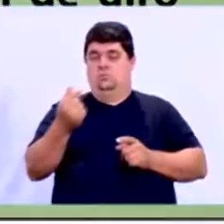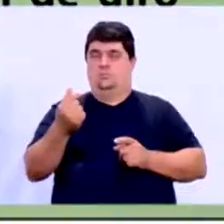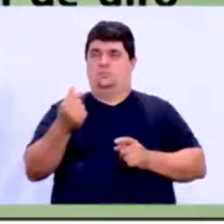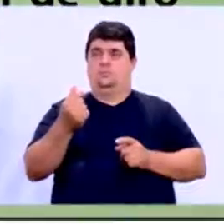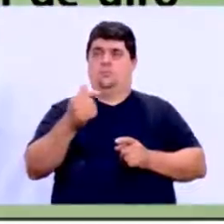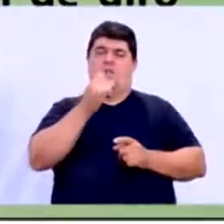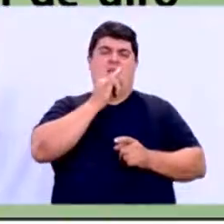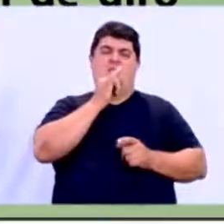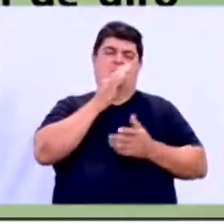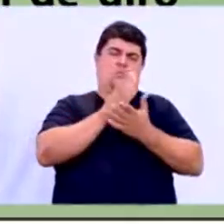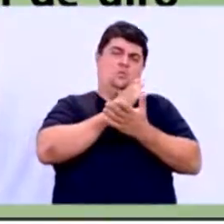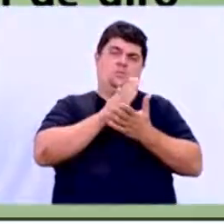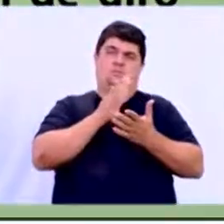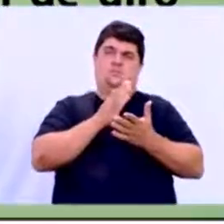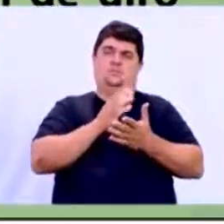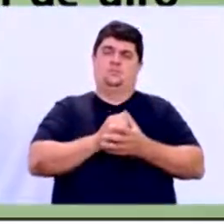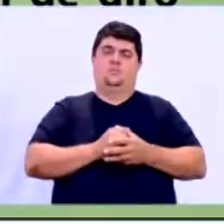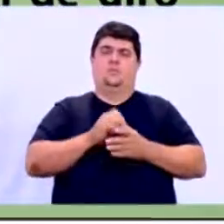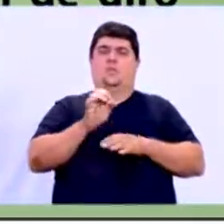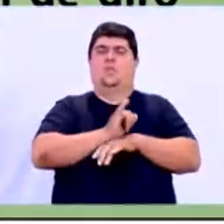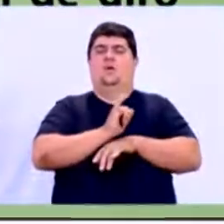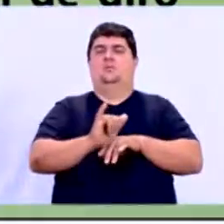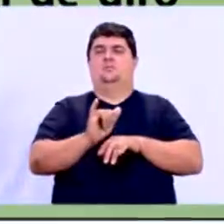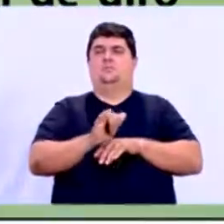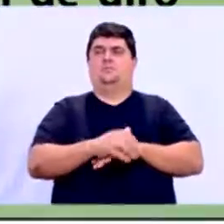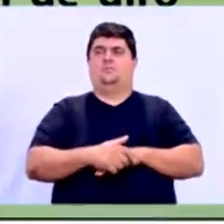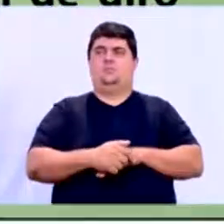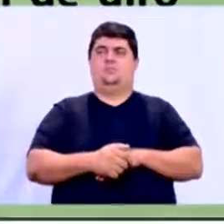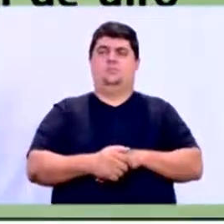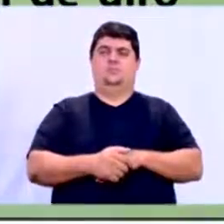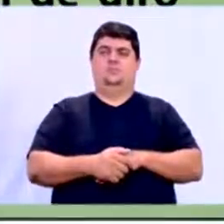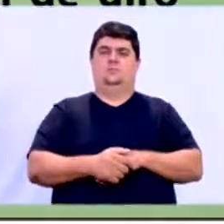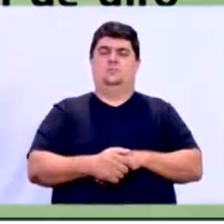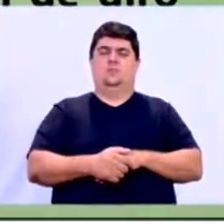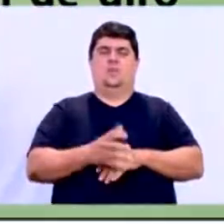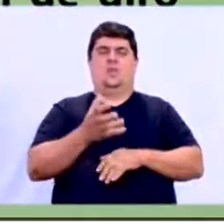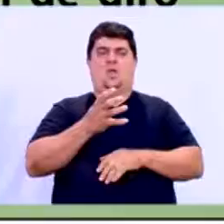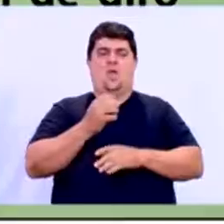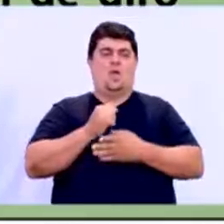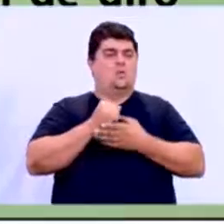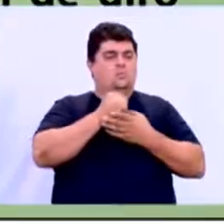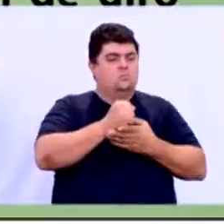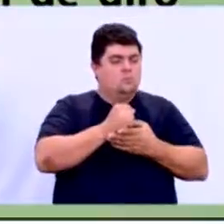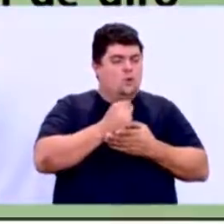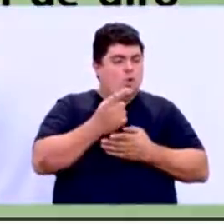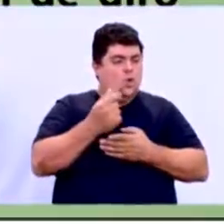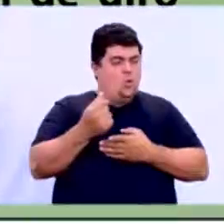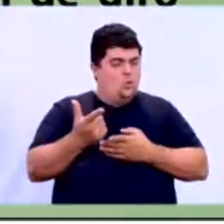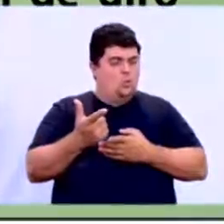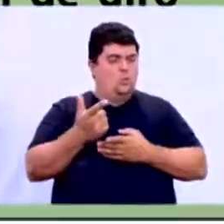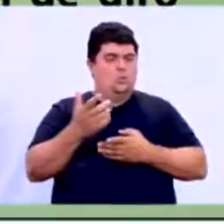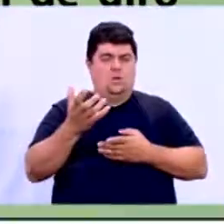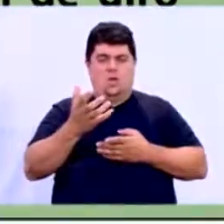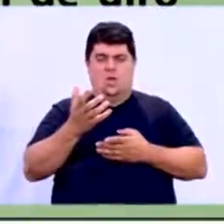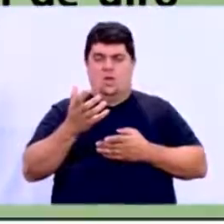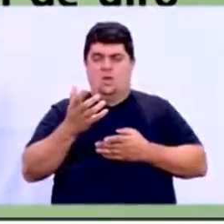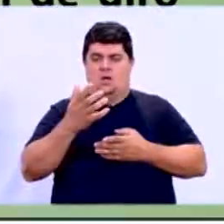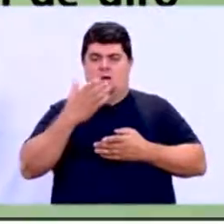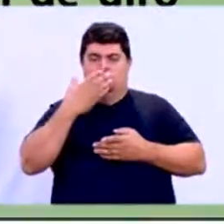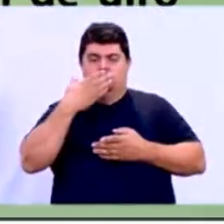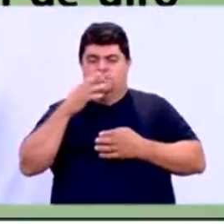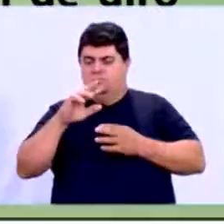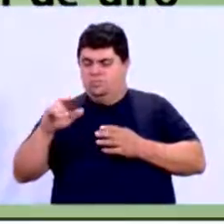alguns exemplos de estratégias. Você vai privilegiar a qualidade, a garantia, o formato,